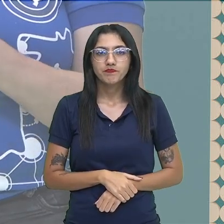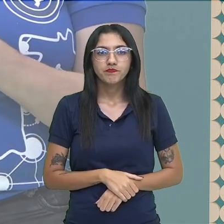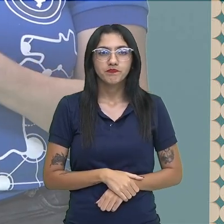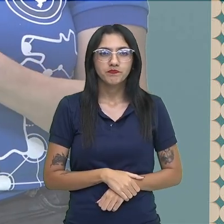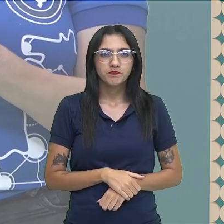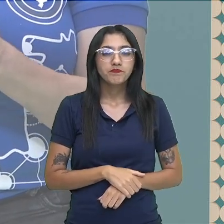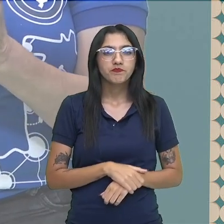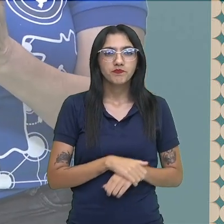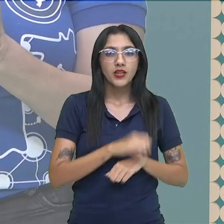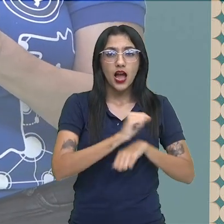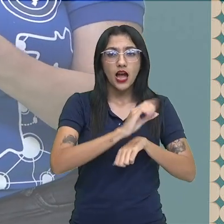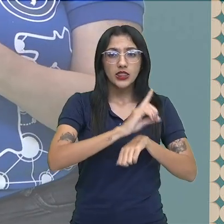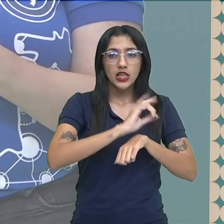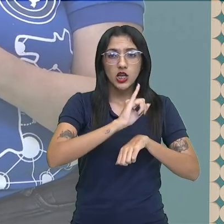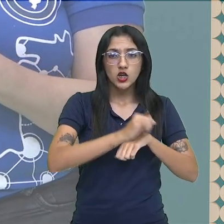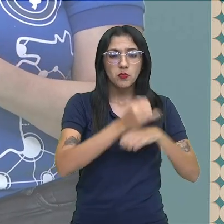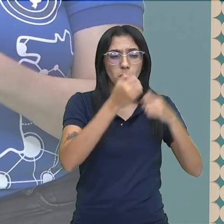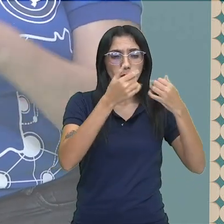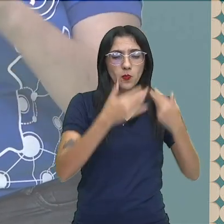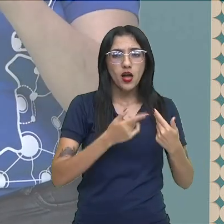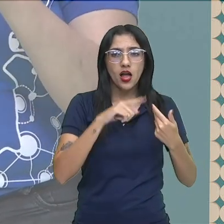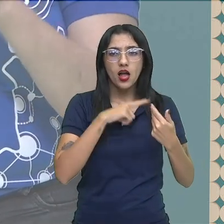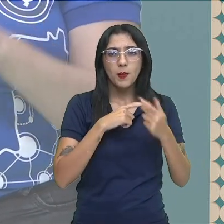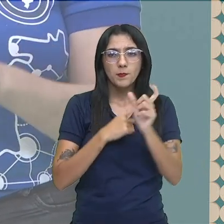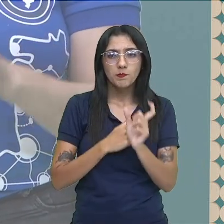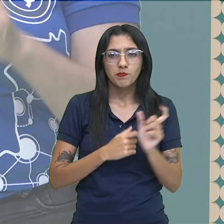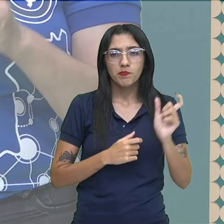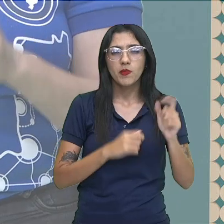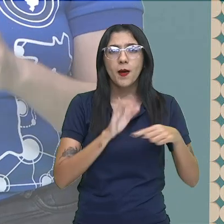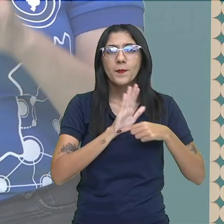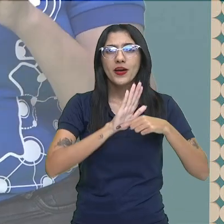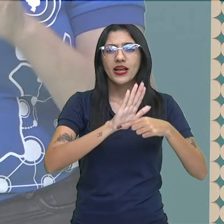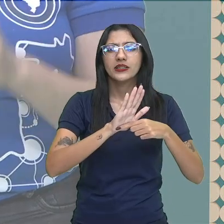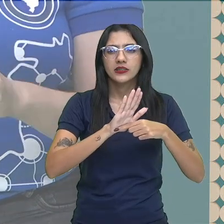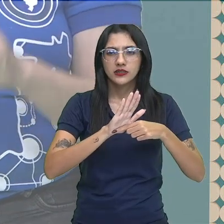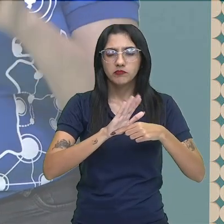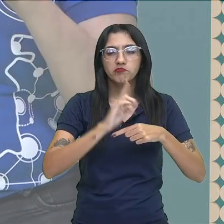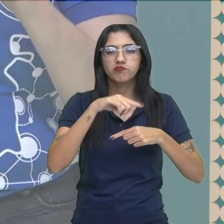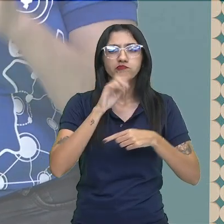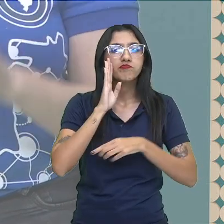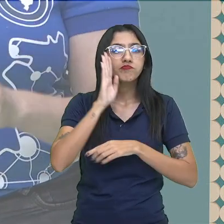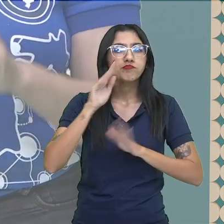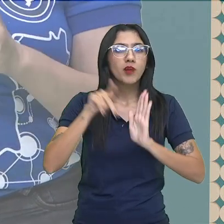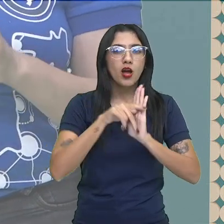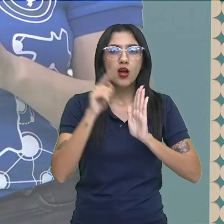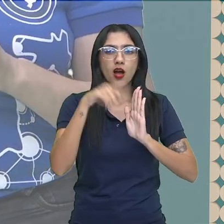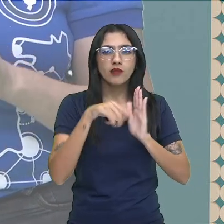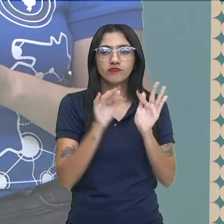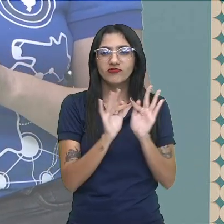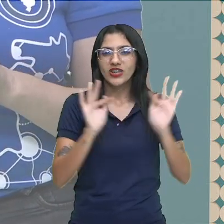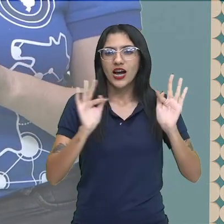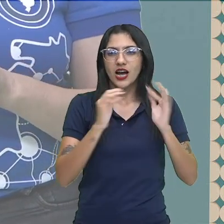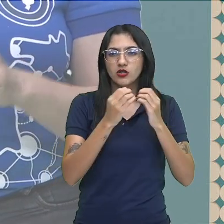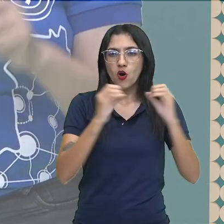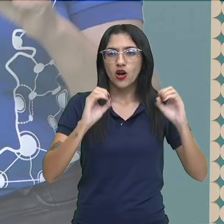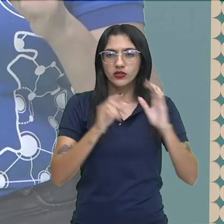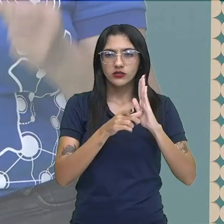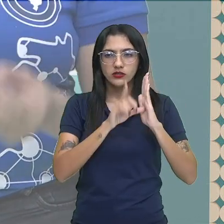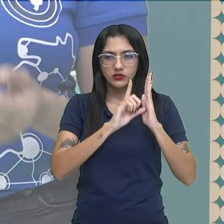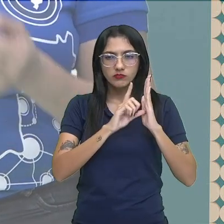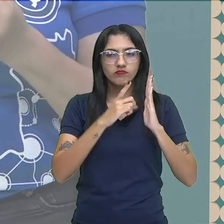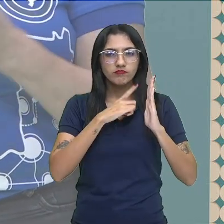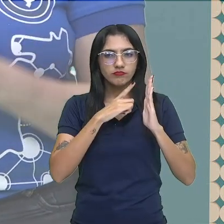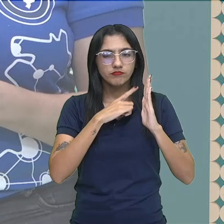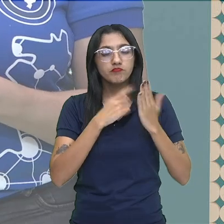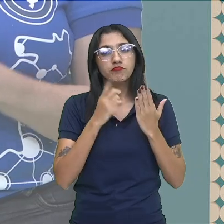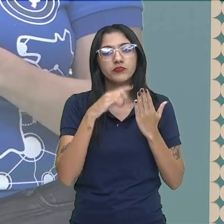explicativa, ela apenas coloca em destaque um detalhe que já é próprio do termo antecedente,